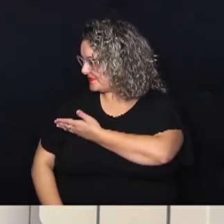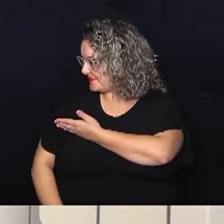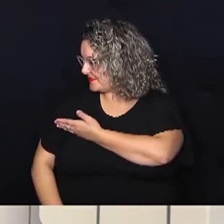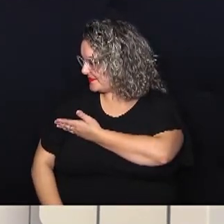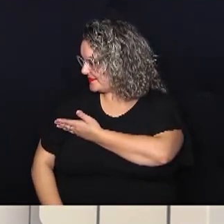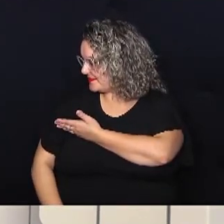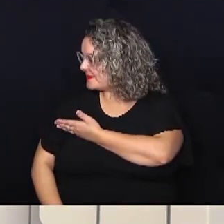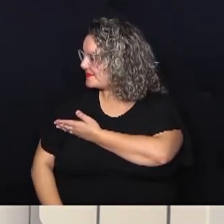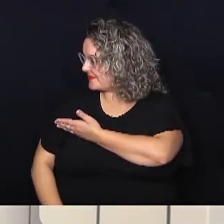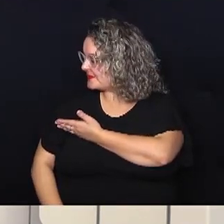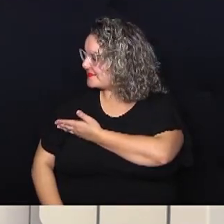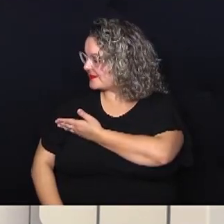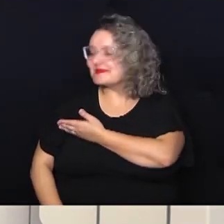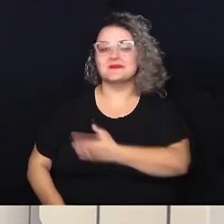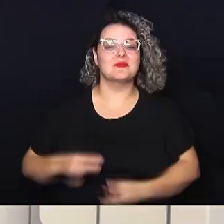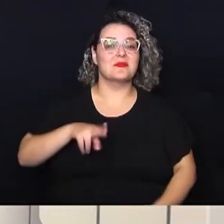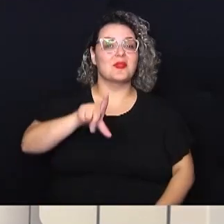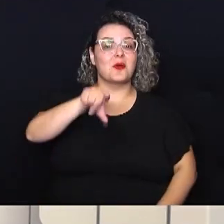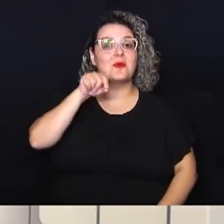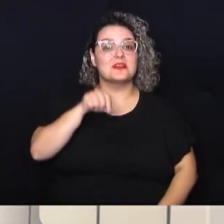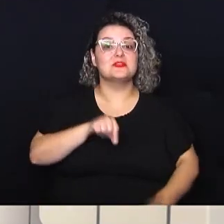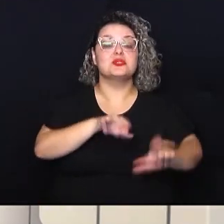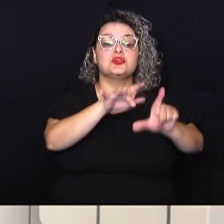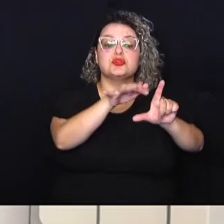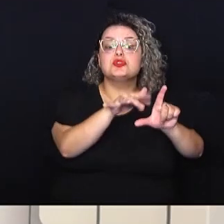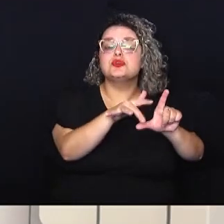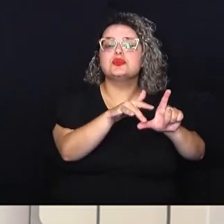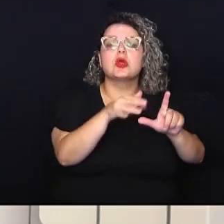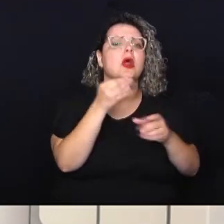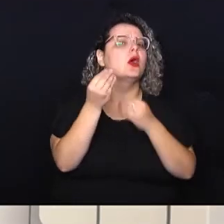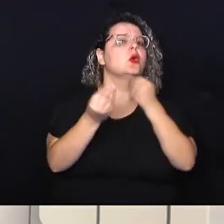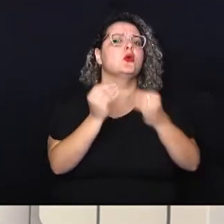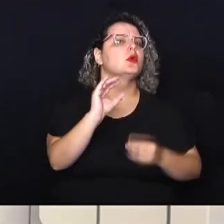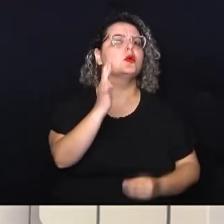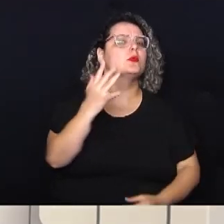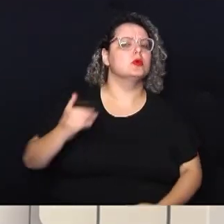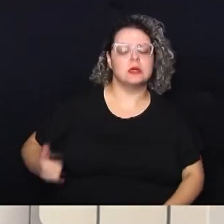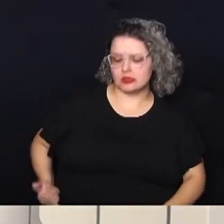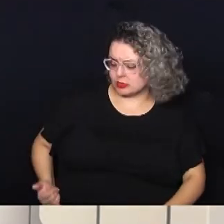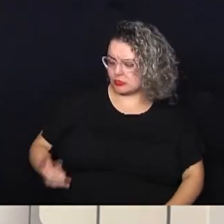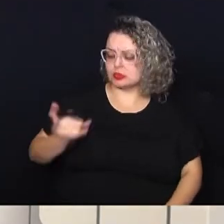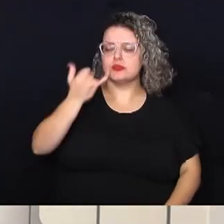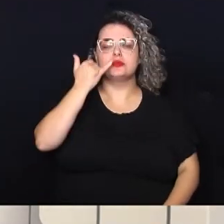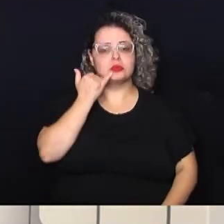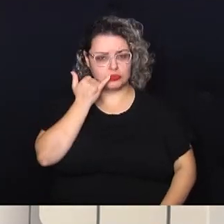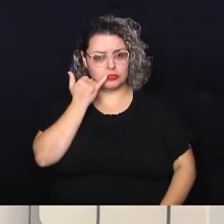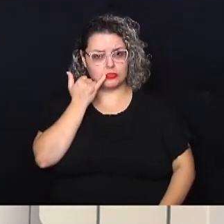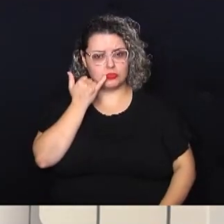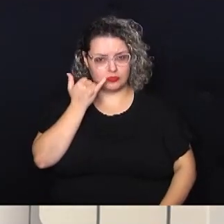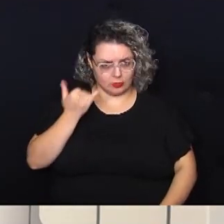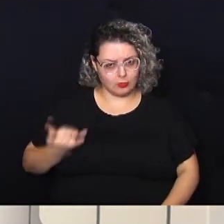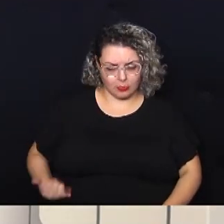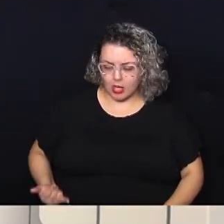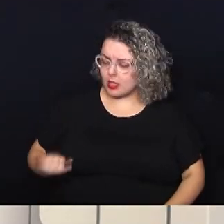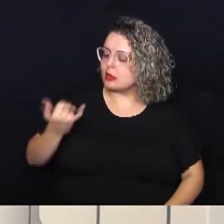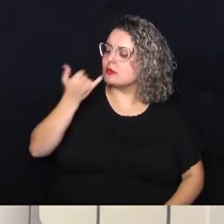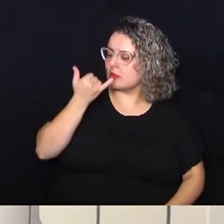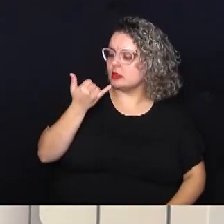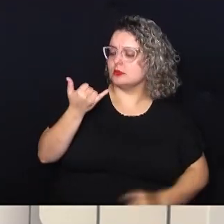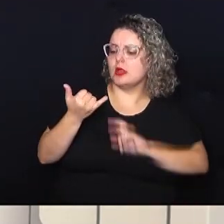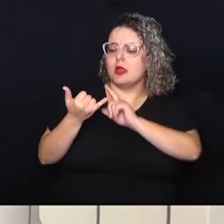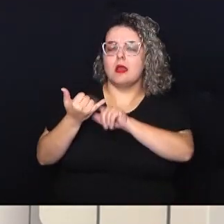978293776. Ou você tem a opção de enviar uma mensagem através do nosso QR Code. Como ele funciona? Está com o seu celular aí perto?